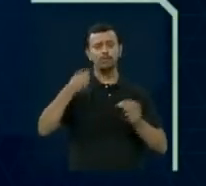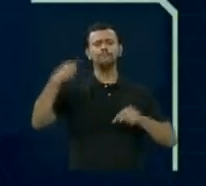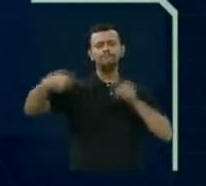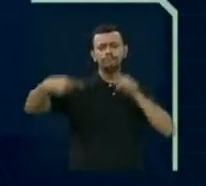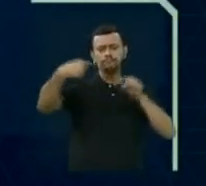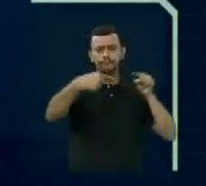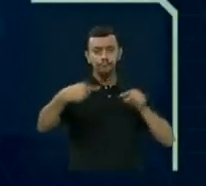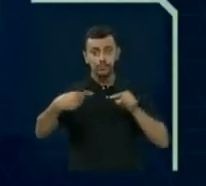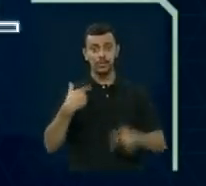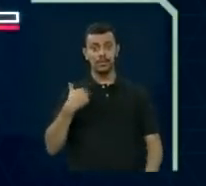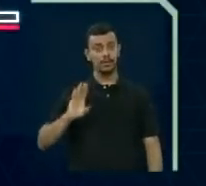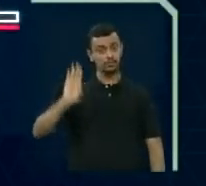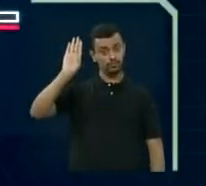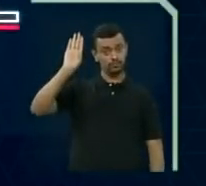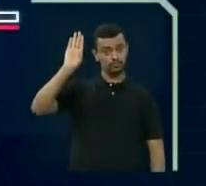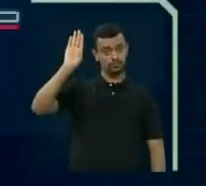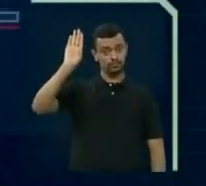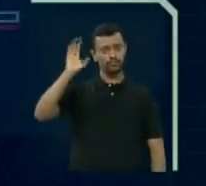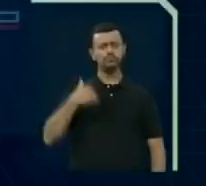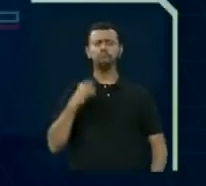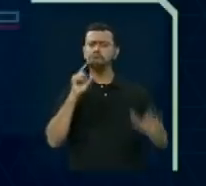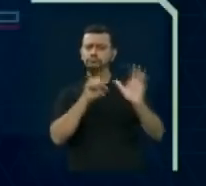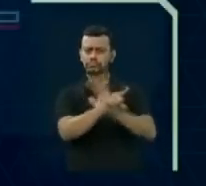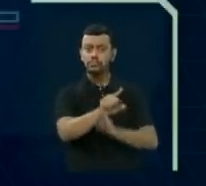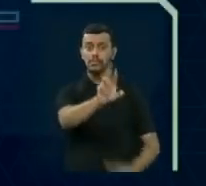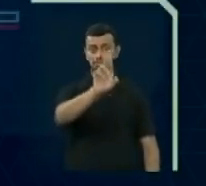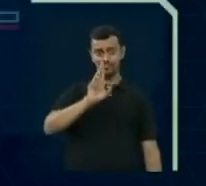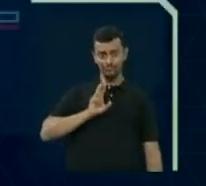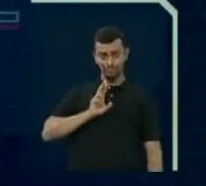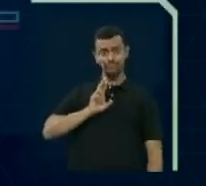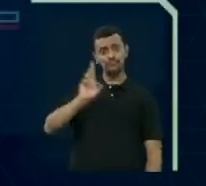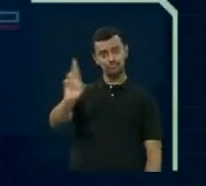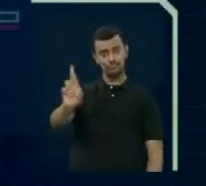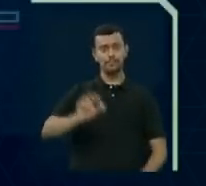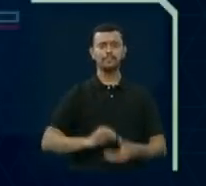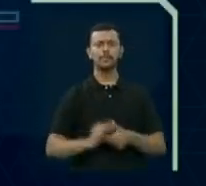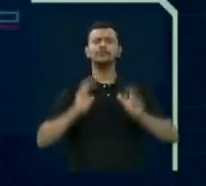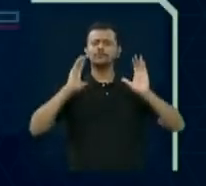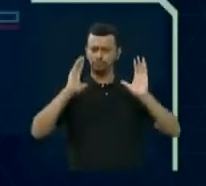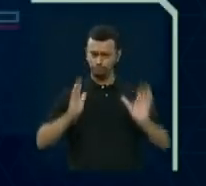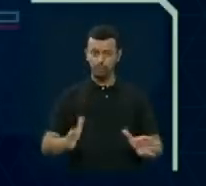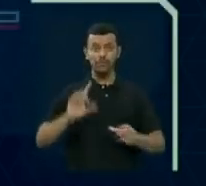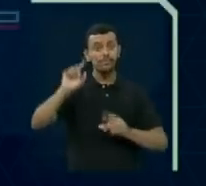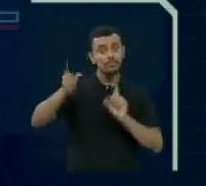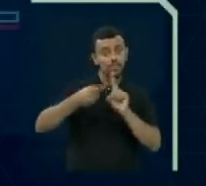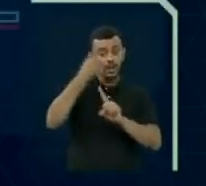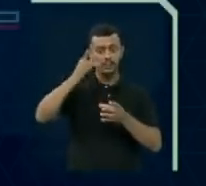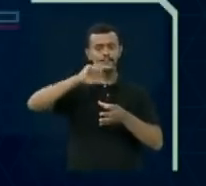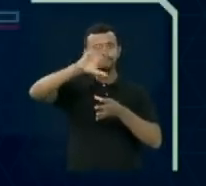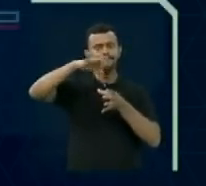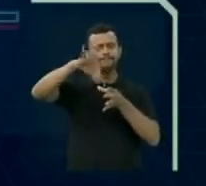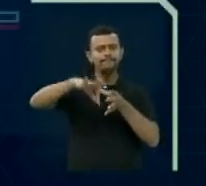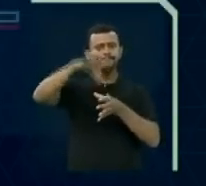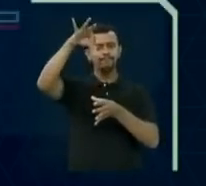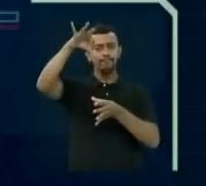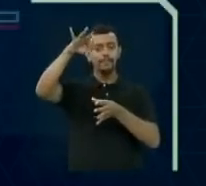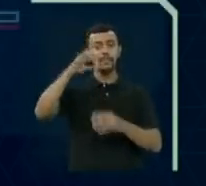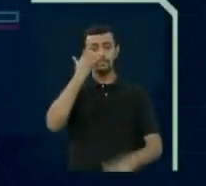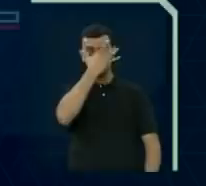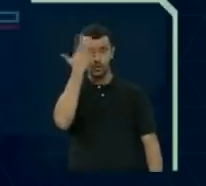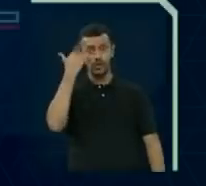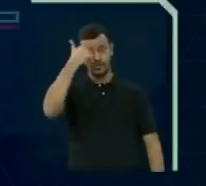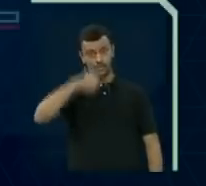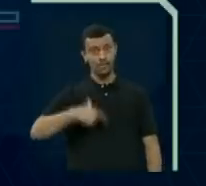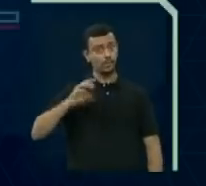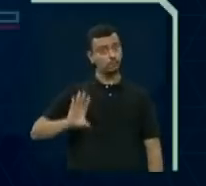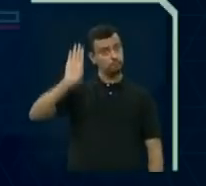candidato responde a pergunta de outro candidato. Seguindo a ordem de sorteio prévio, o candidato escolhe para quem